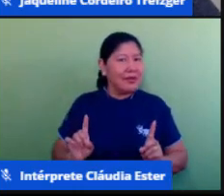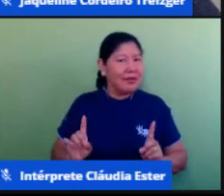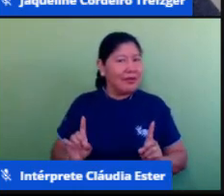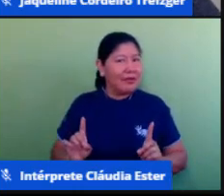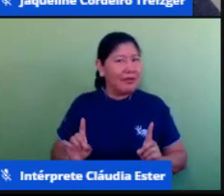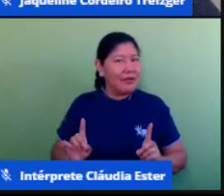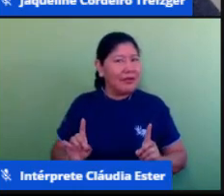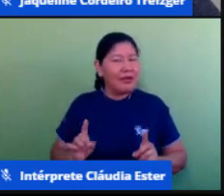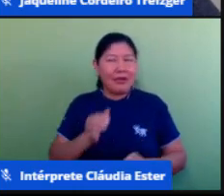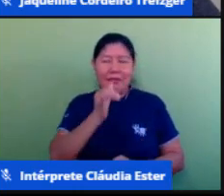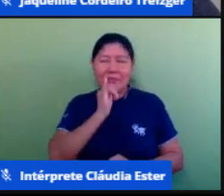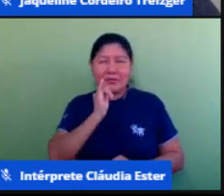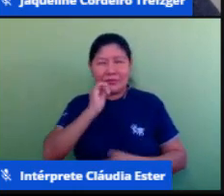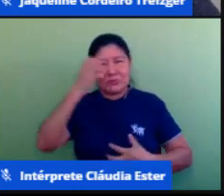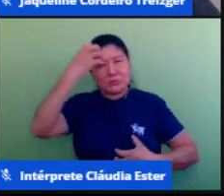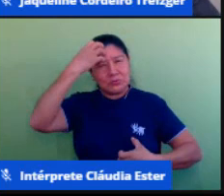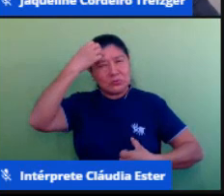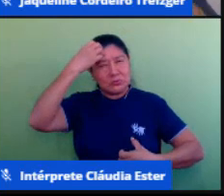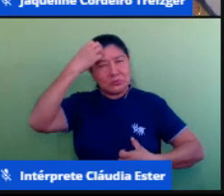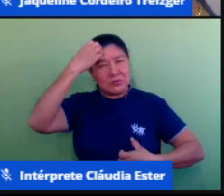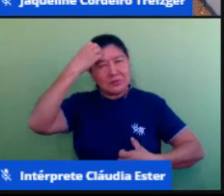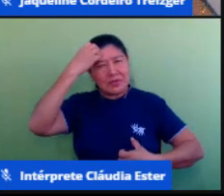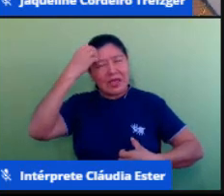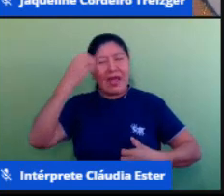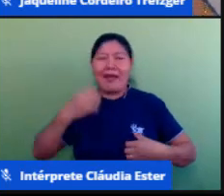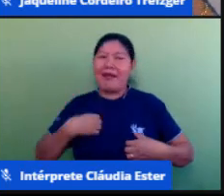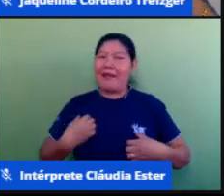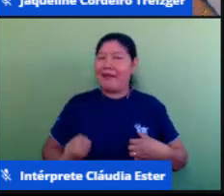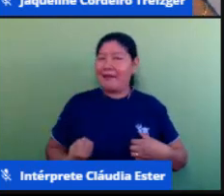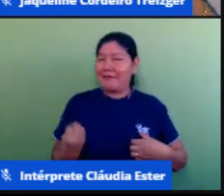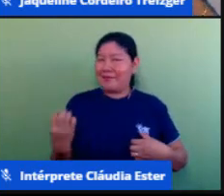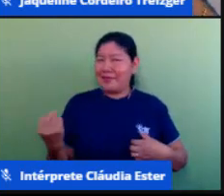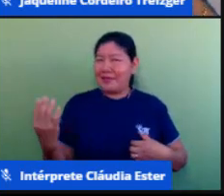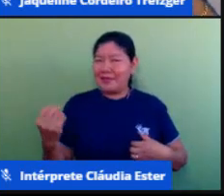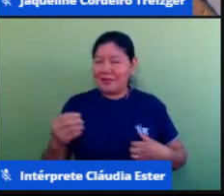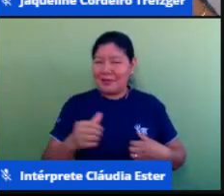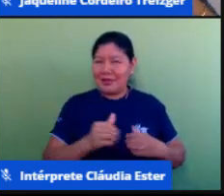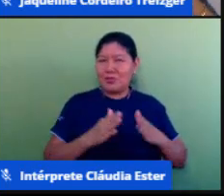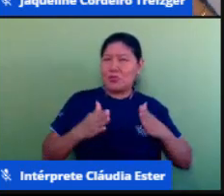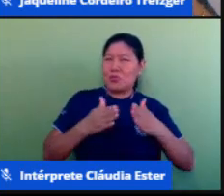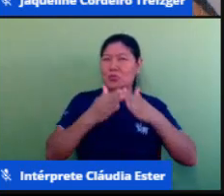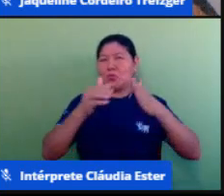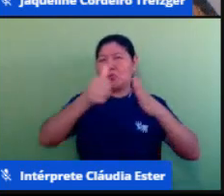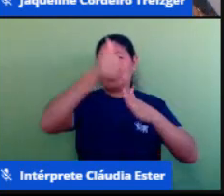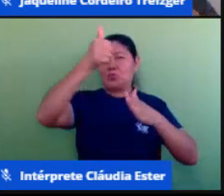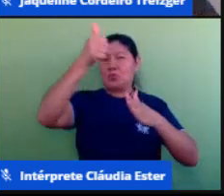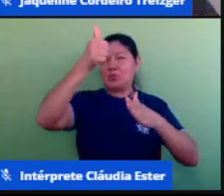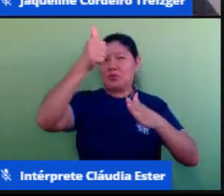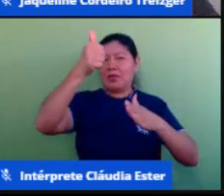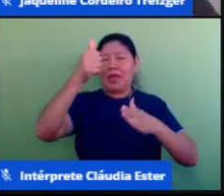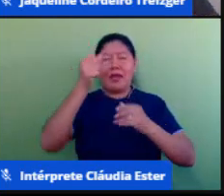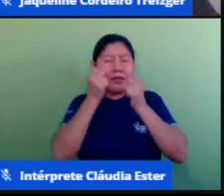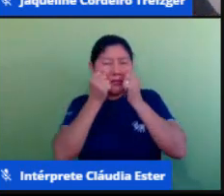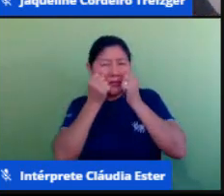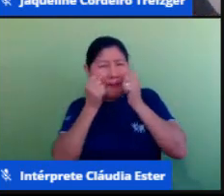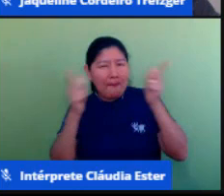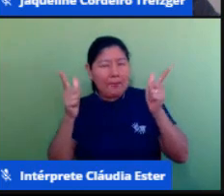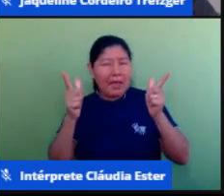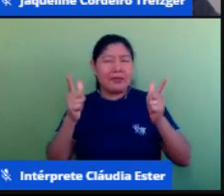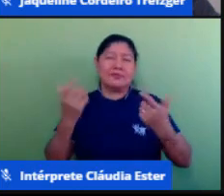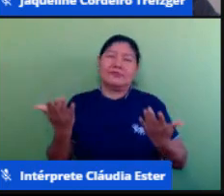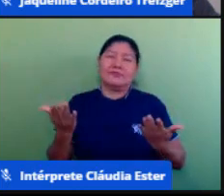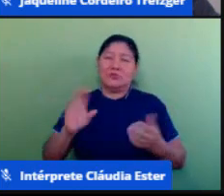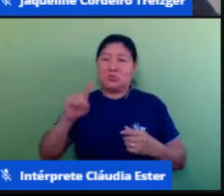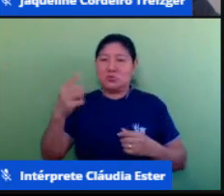Os macacos queriam viajar na primeira classe, pois se achavam mais espertos que os outros bichos.